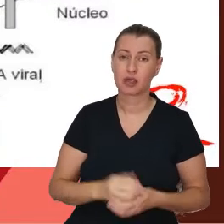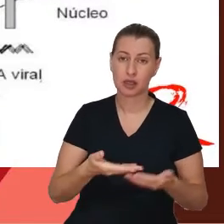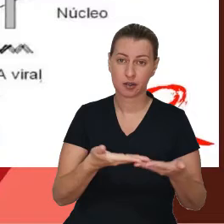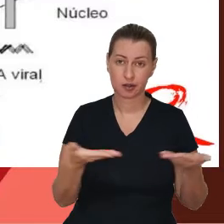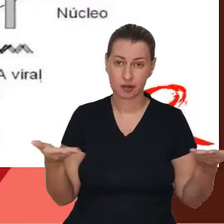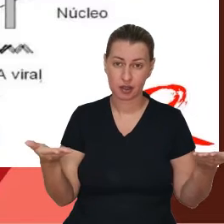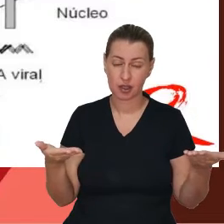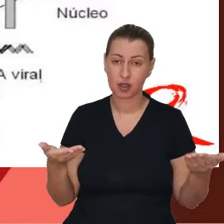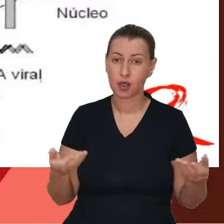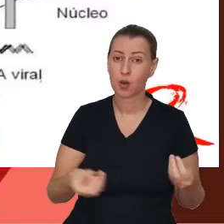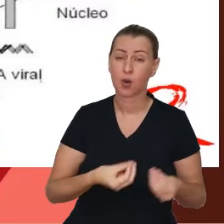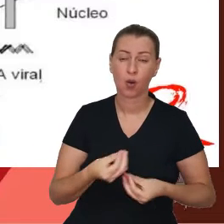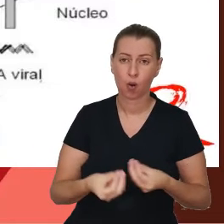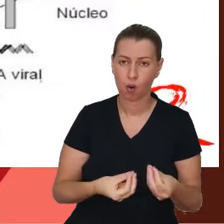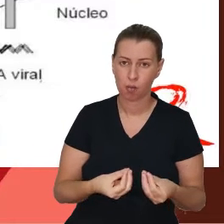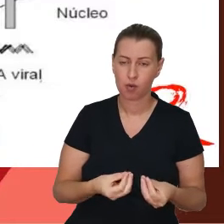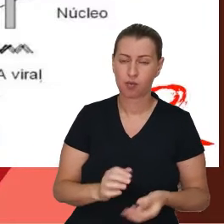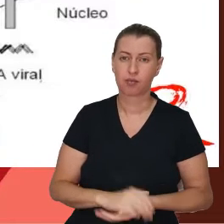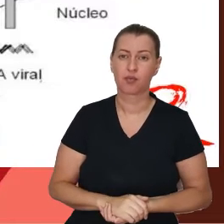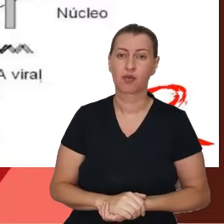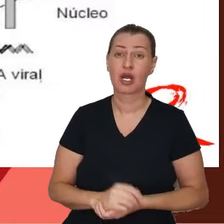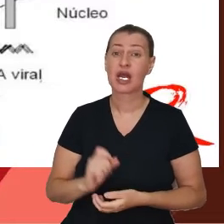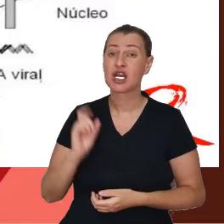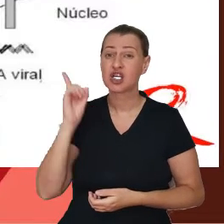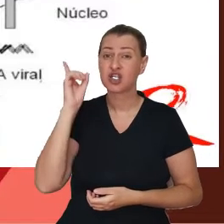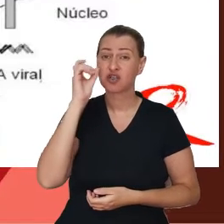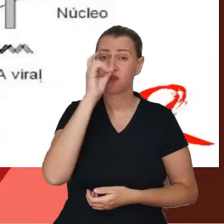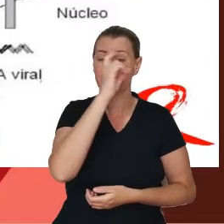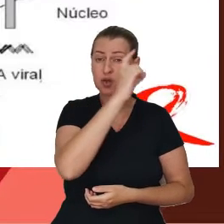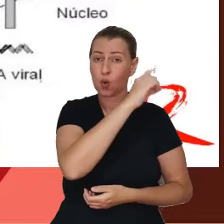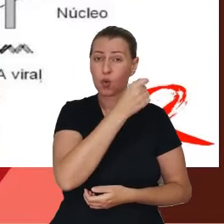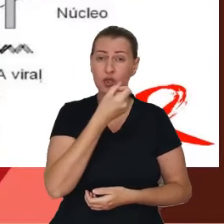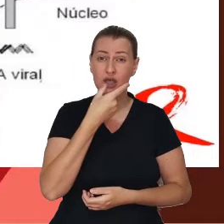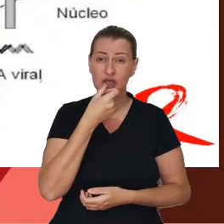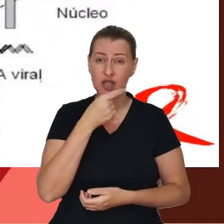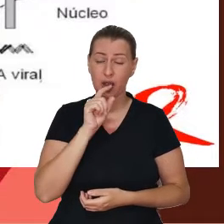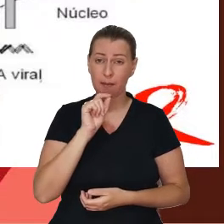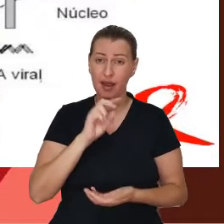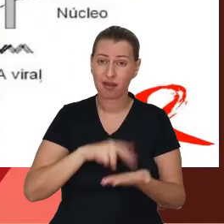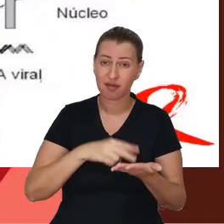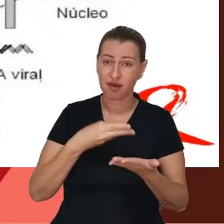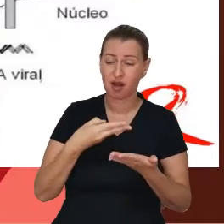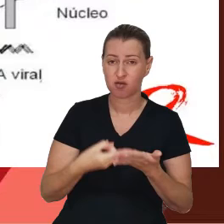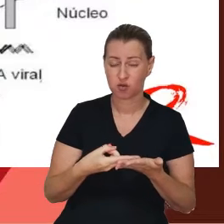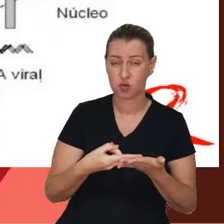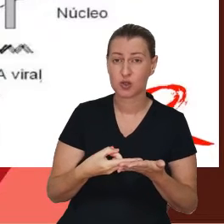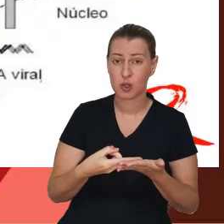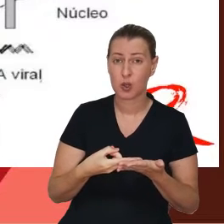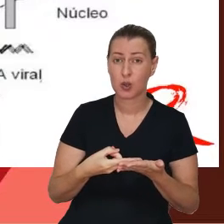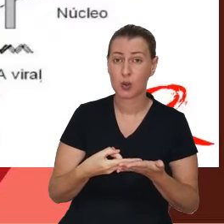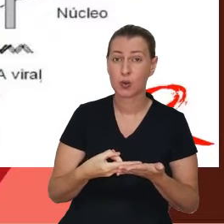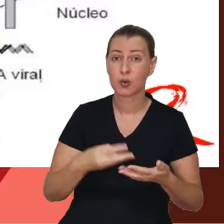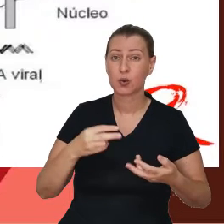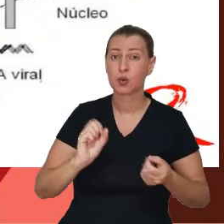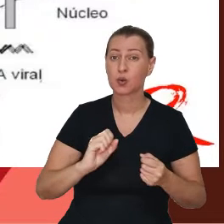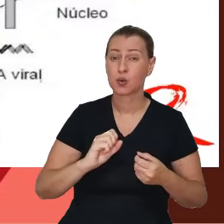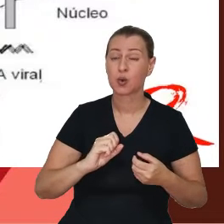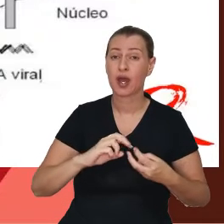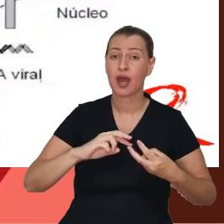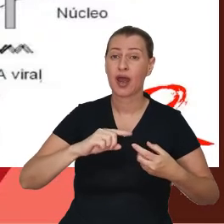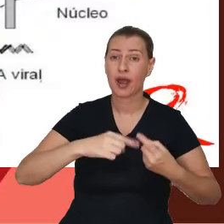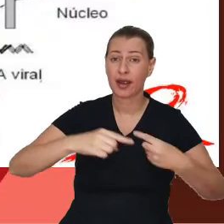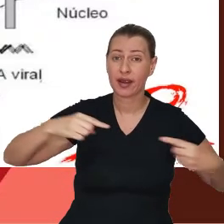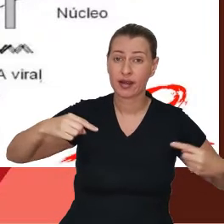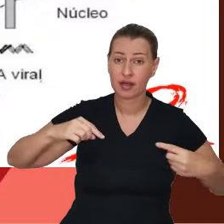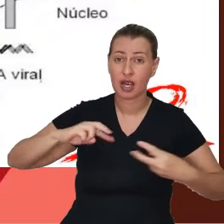transcriptase reversa, ou seja, dificultam essa tradução do RNA em DNA, e o dolutegravir